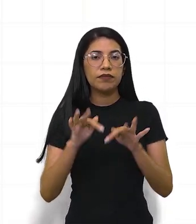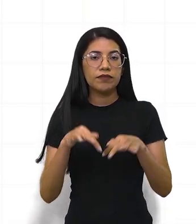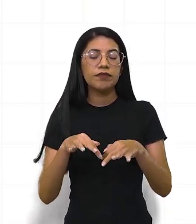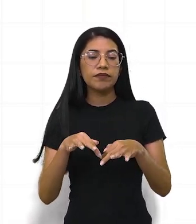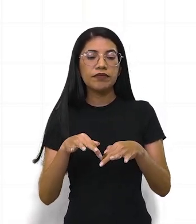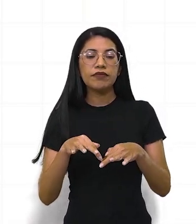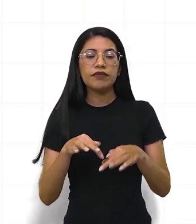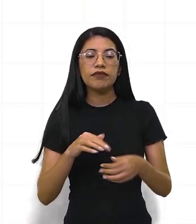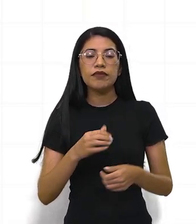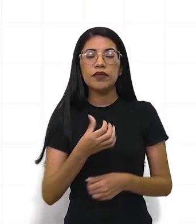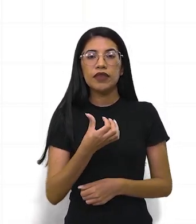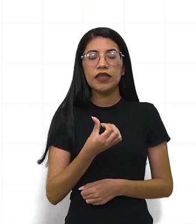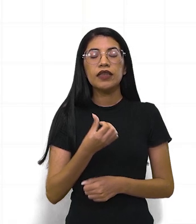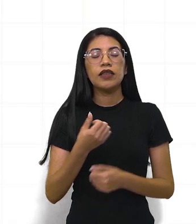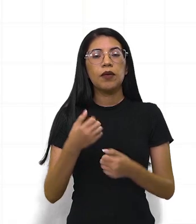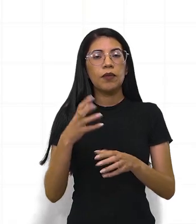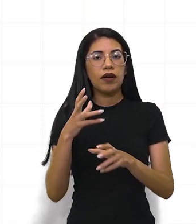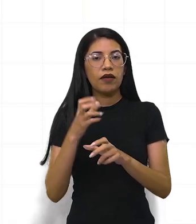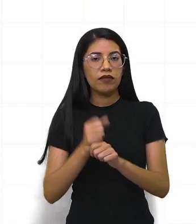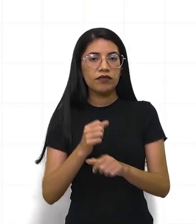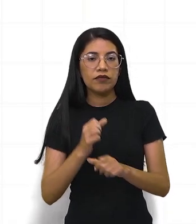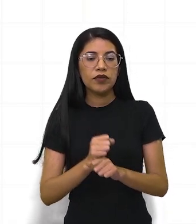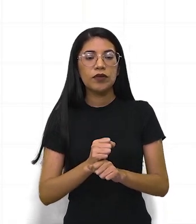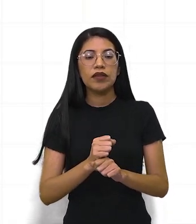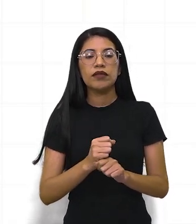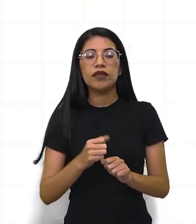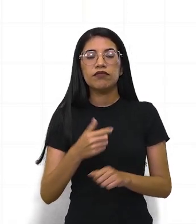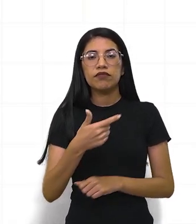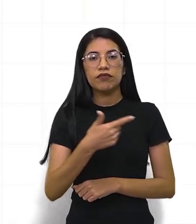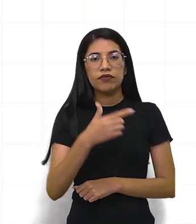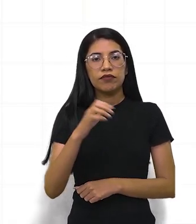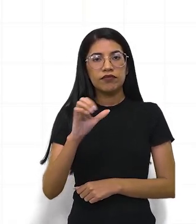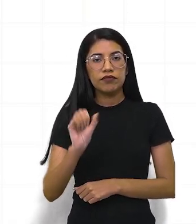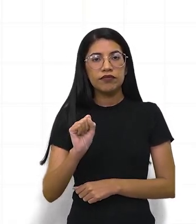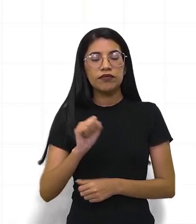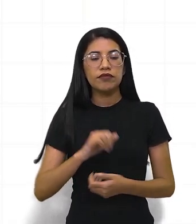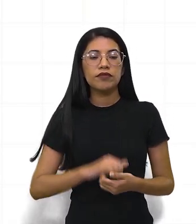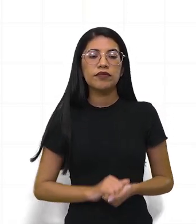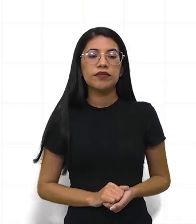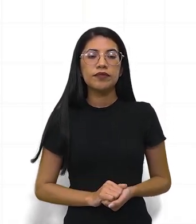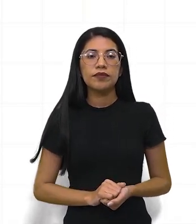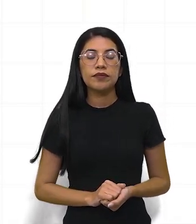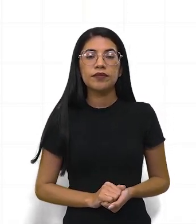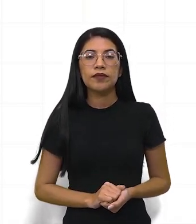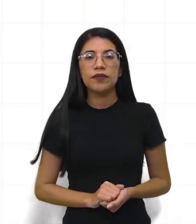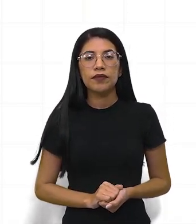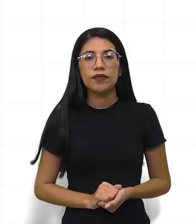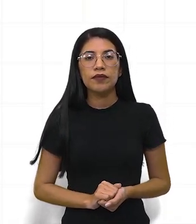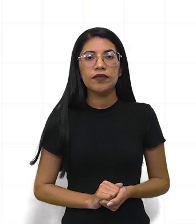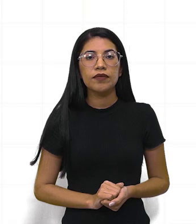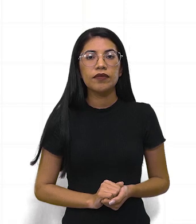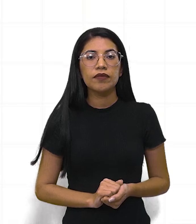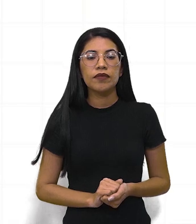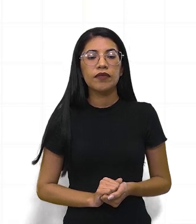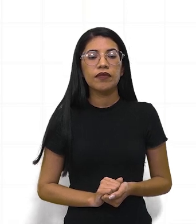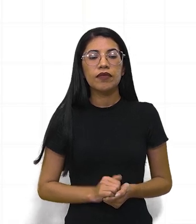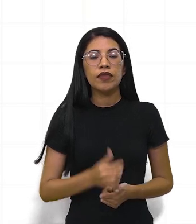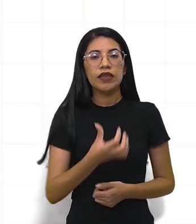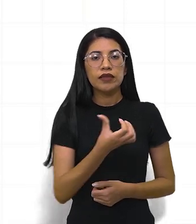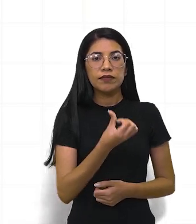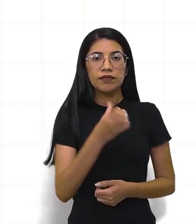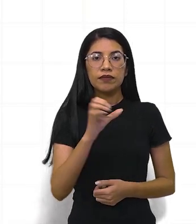Eu nem preciso fazer a divisão para saber que 2 é divisor de 56. E 2 também é divisor